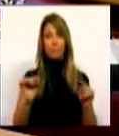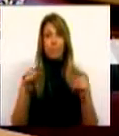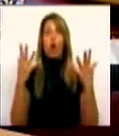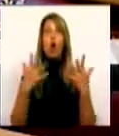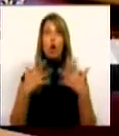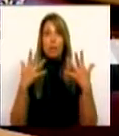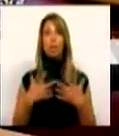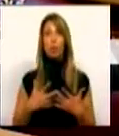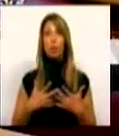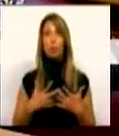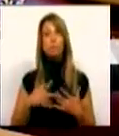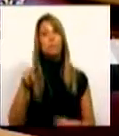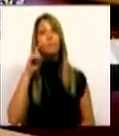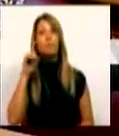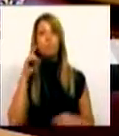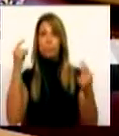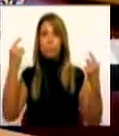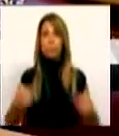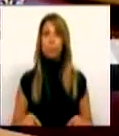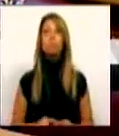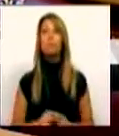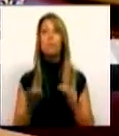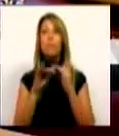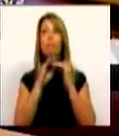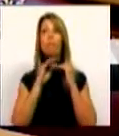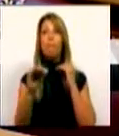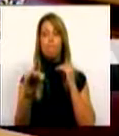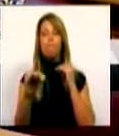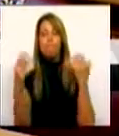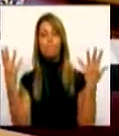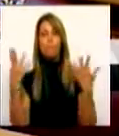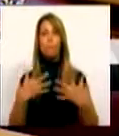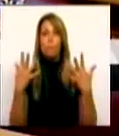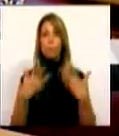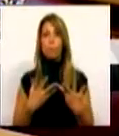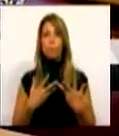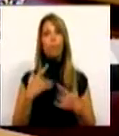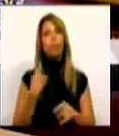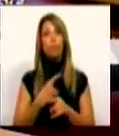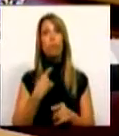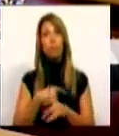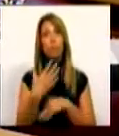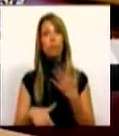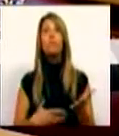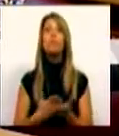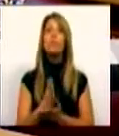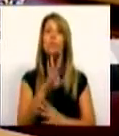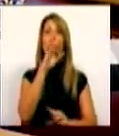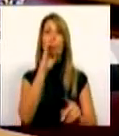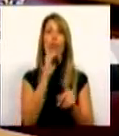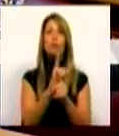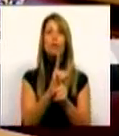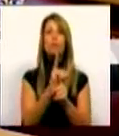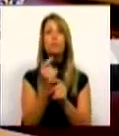orçamento, temos a garantia de que a estabilidade orçamental se mantém ao mesmo tempo